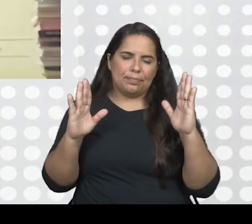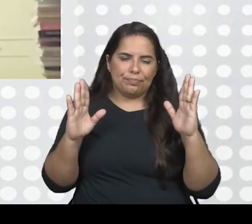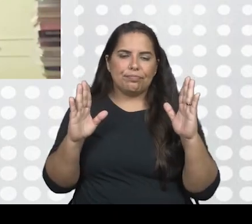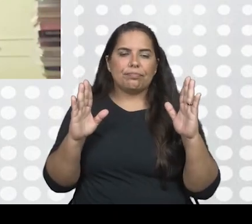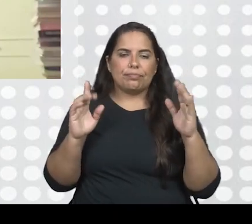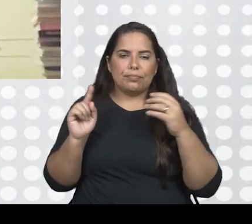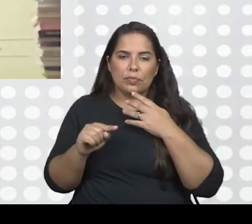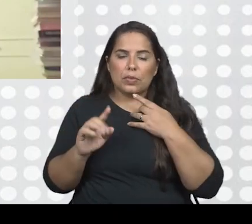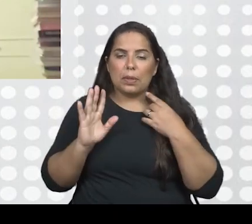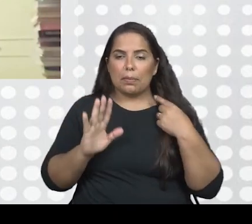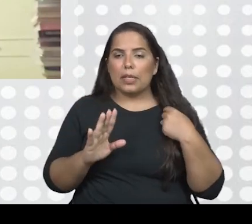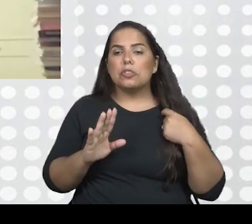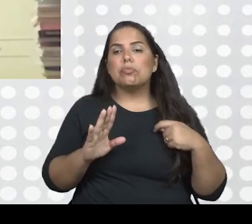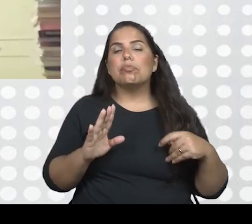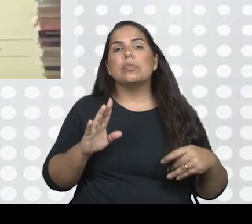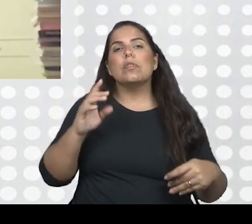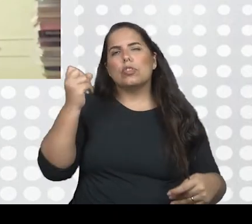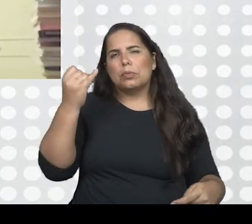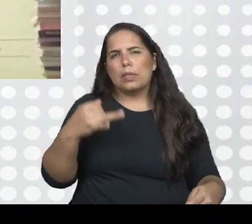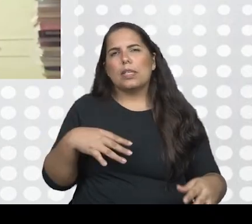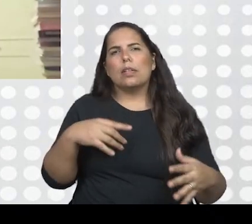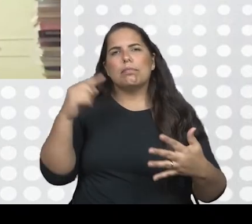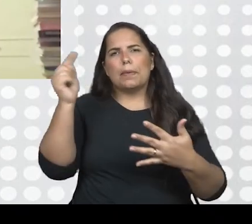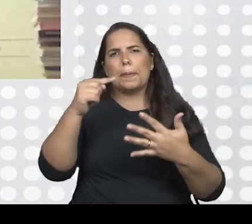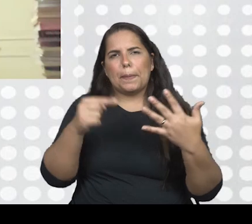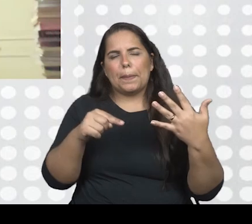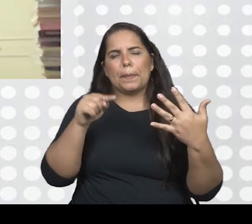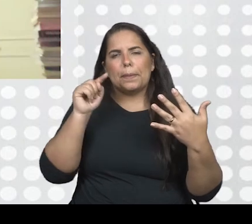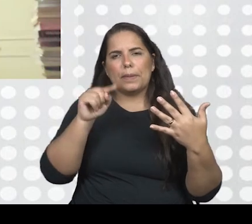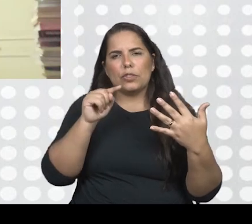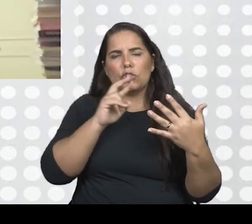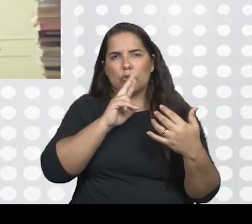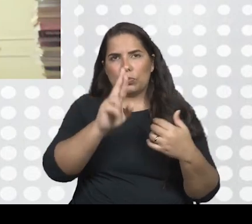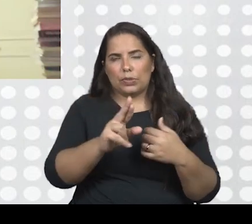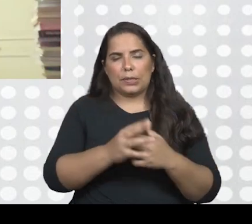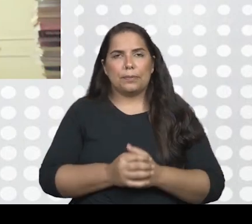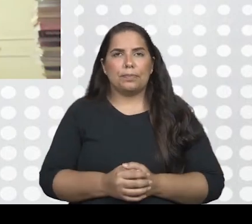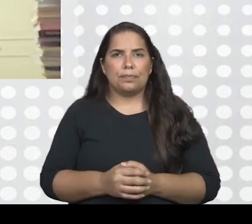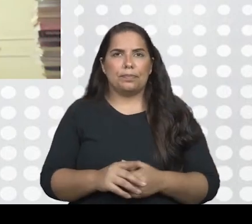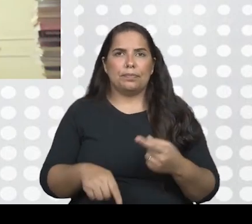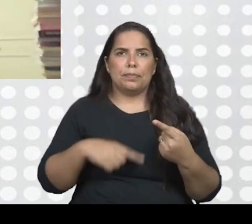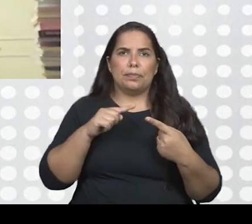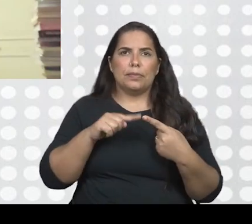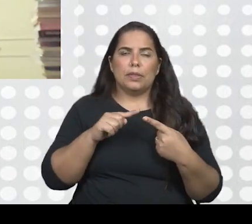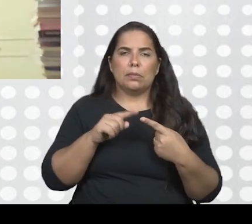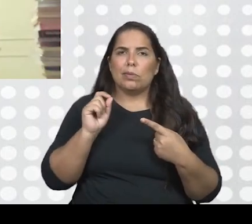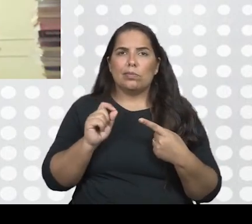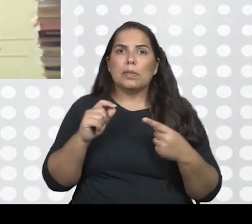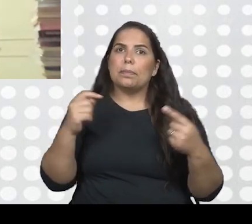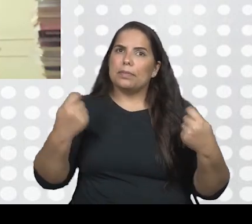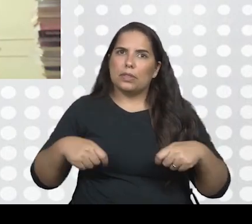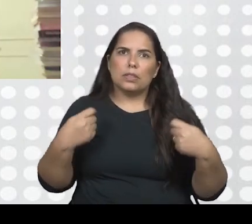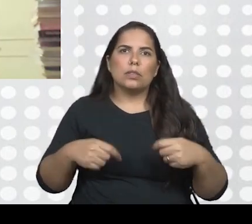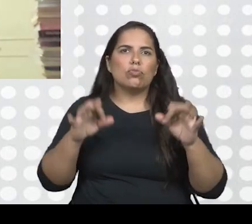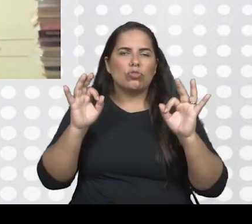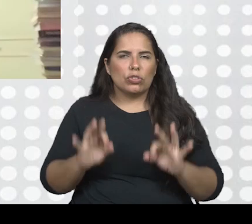Tainá, mas eu vou fazer algumas opções para te responder. A primeira é que